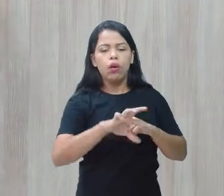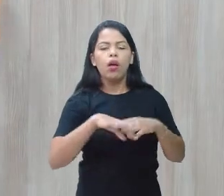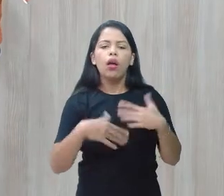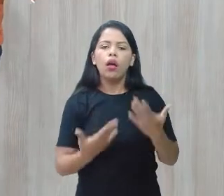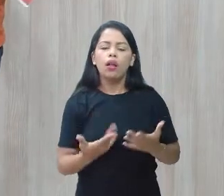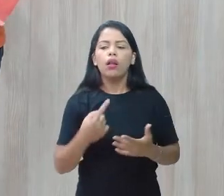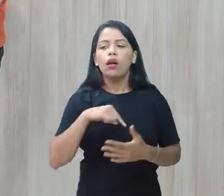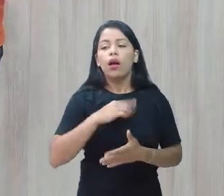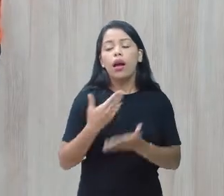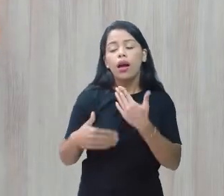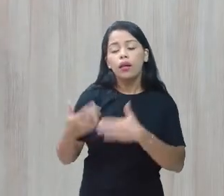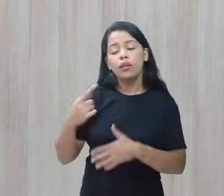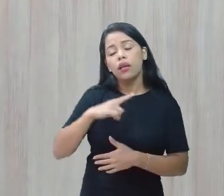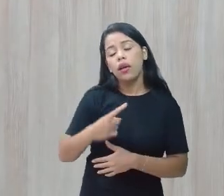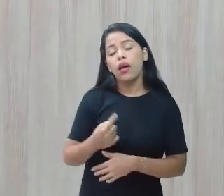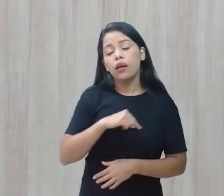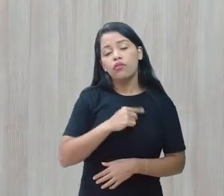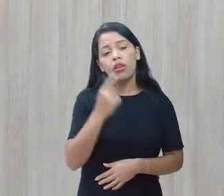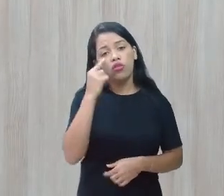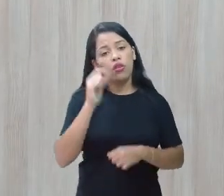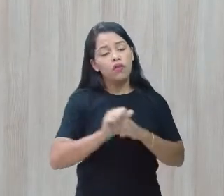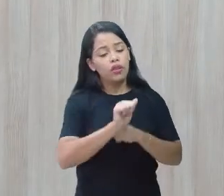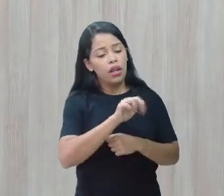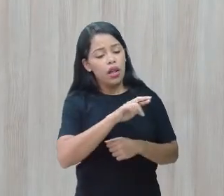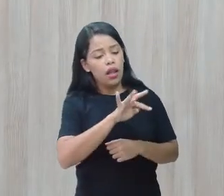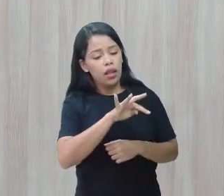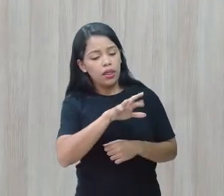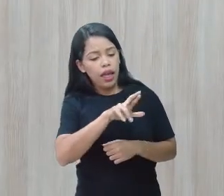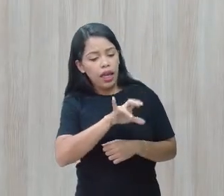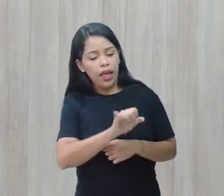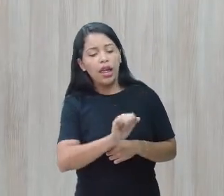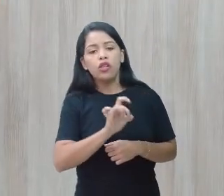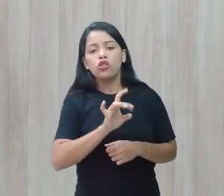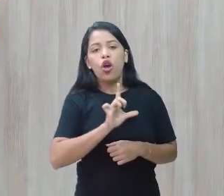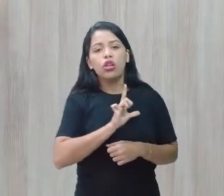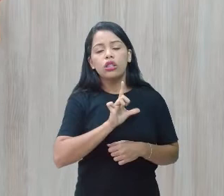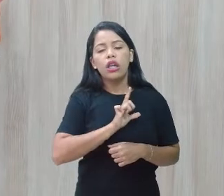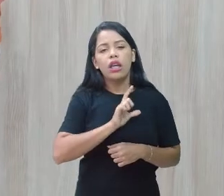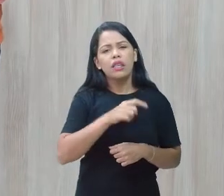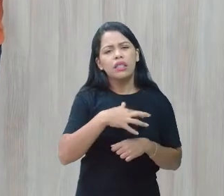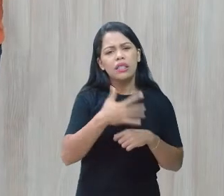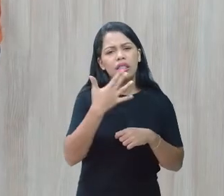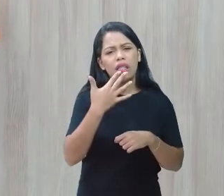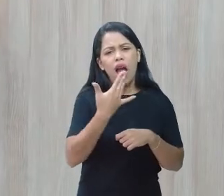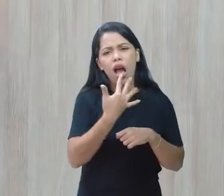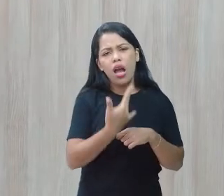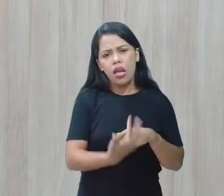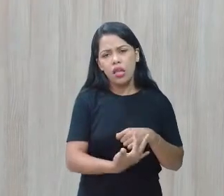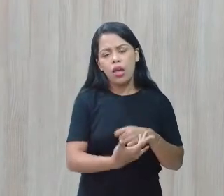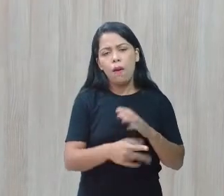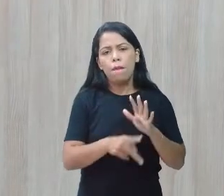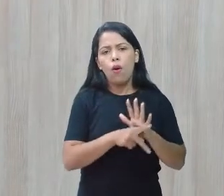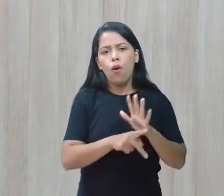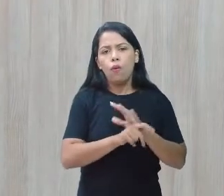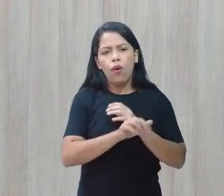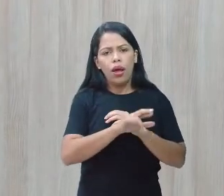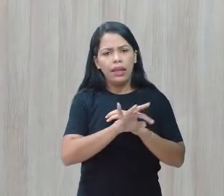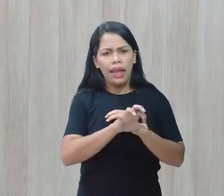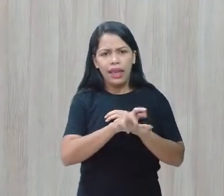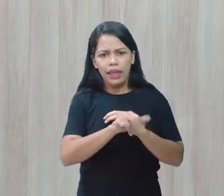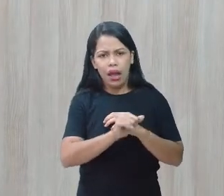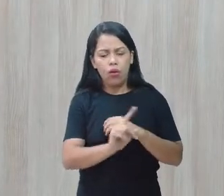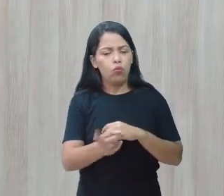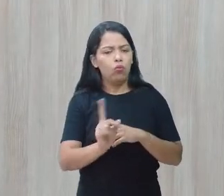nas artérias circulava apenas sangue arterial e nas veias o sangue venoso. Só que depois de um estudo